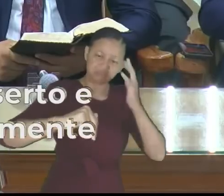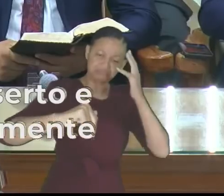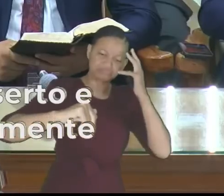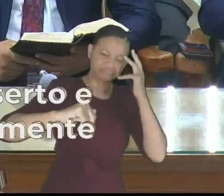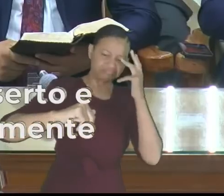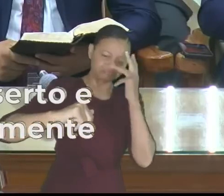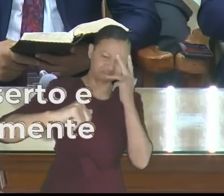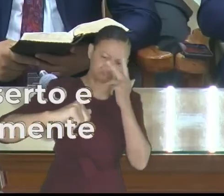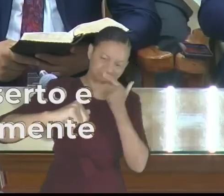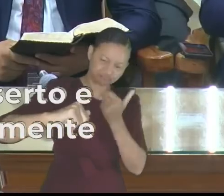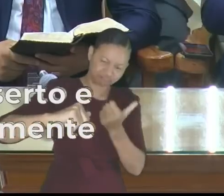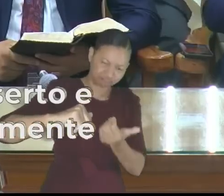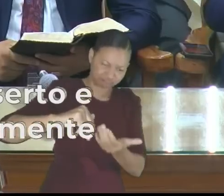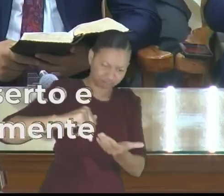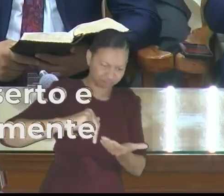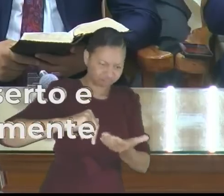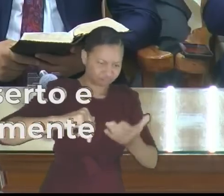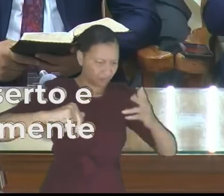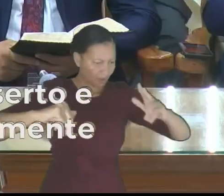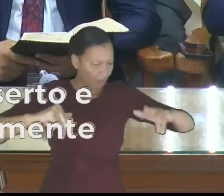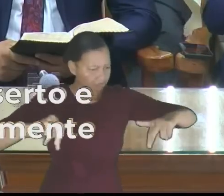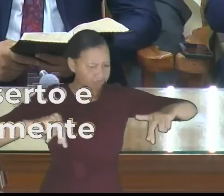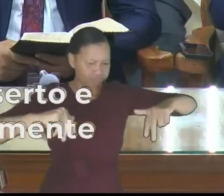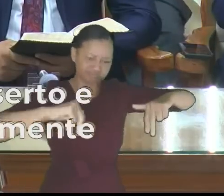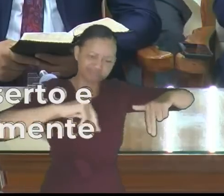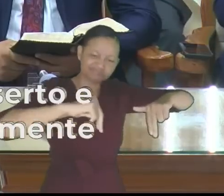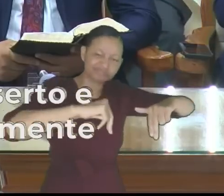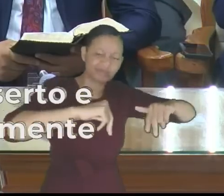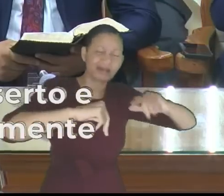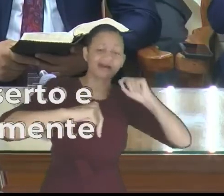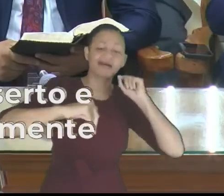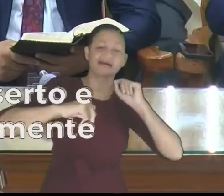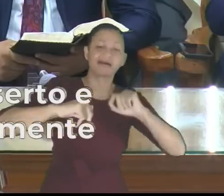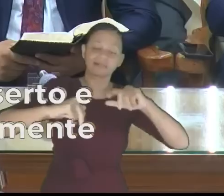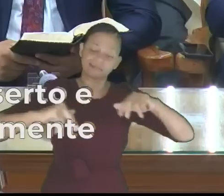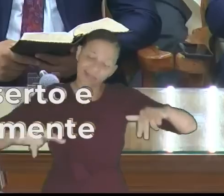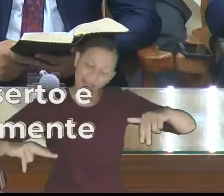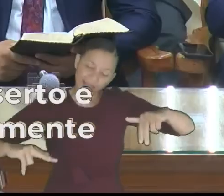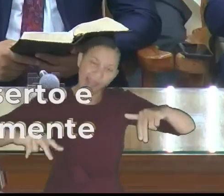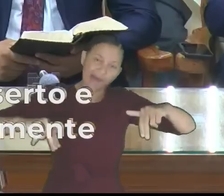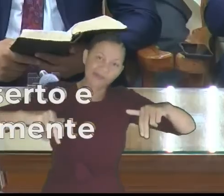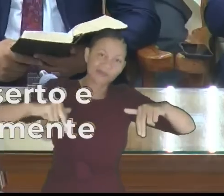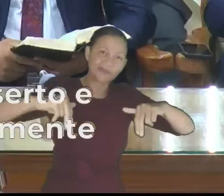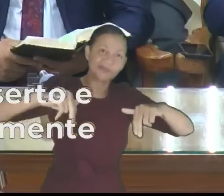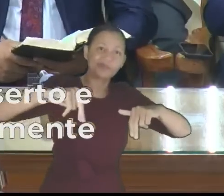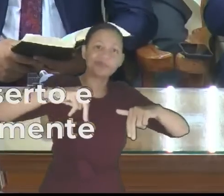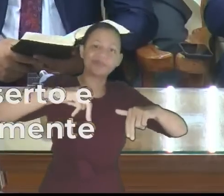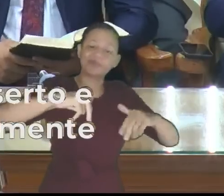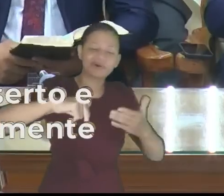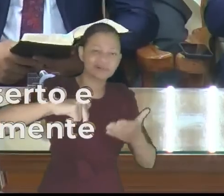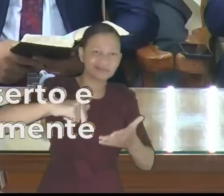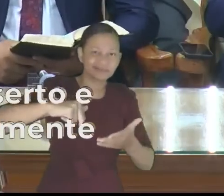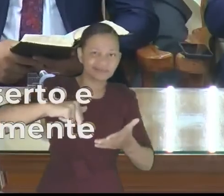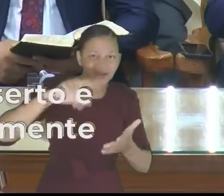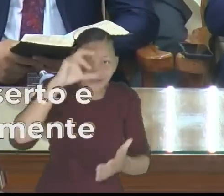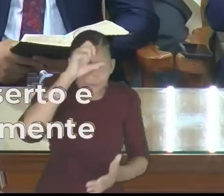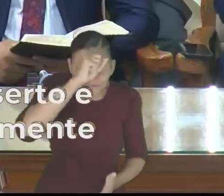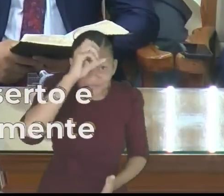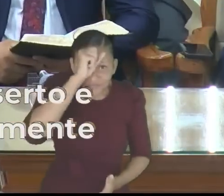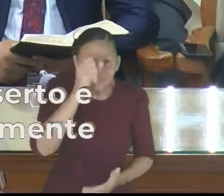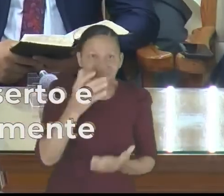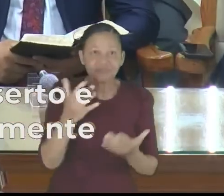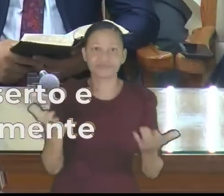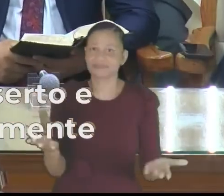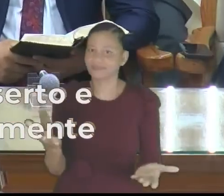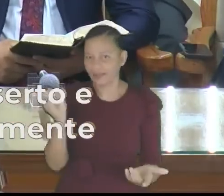aprazivelmente ao seu amado? Quem é esta que sobe do deserto? Quem é? Vê se vocês aprenderam. Se vocês não aprenderam,